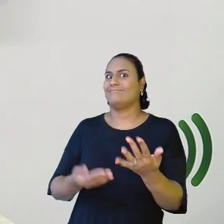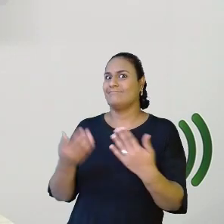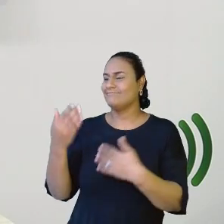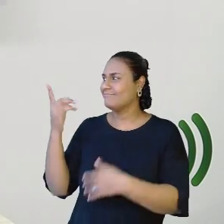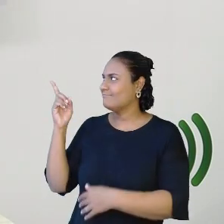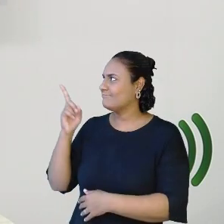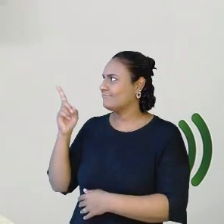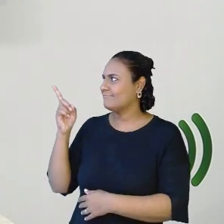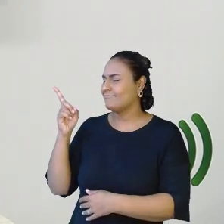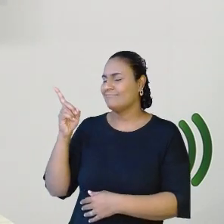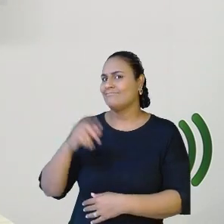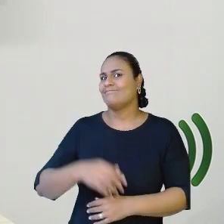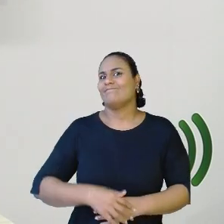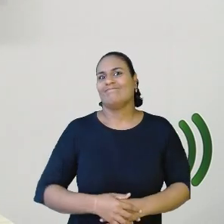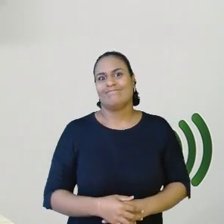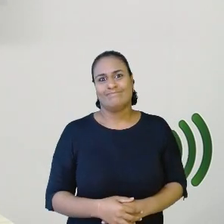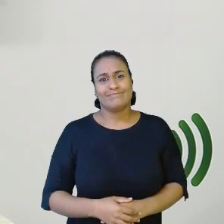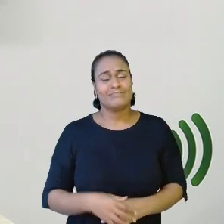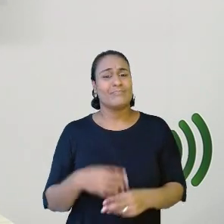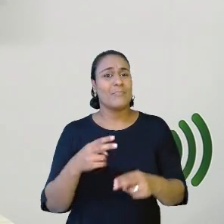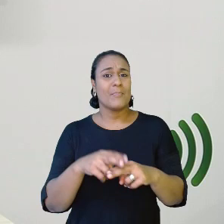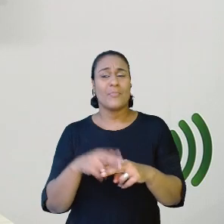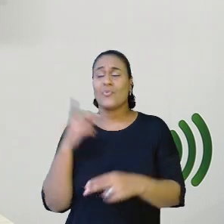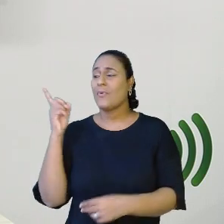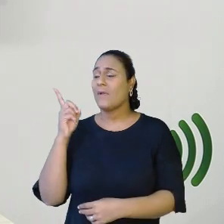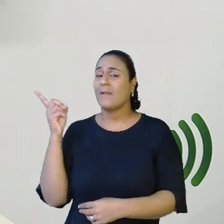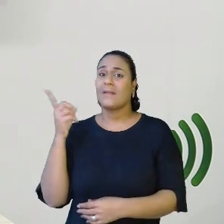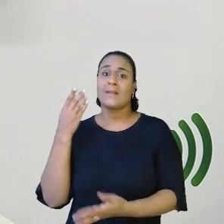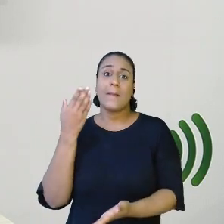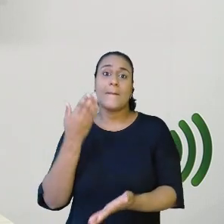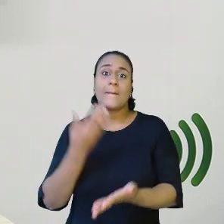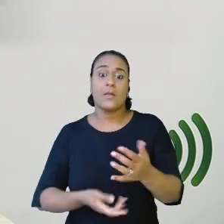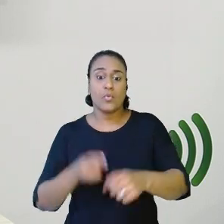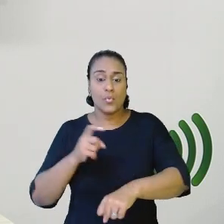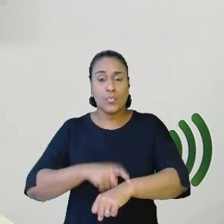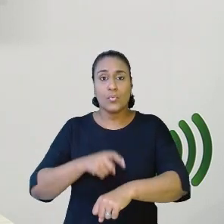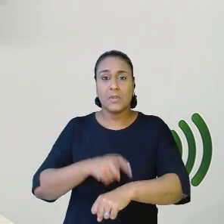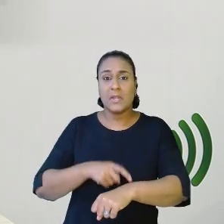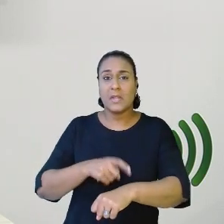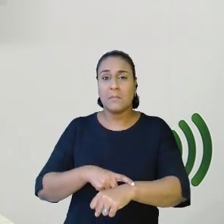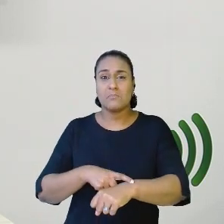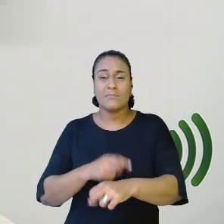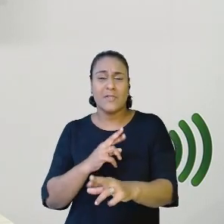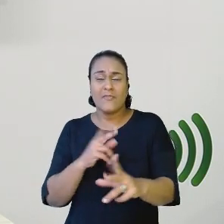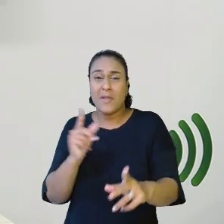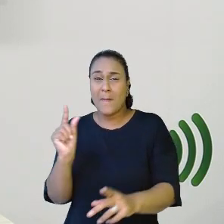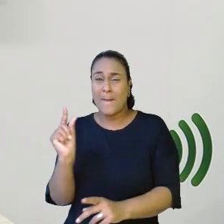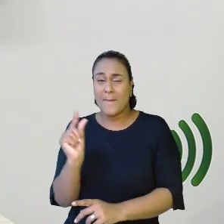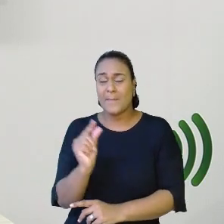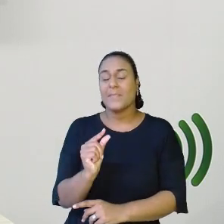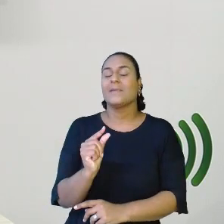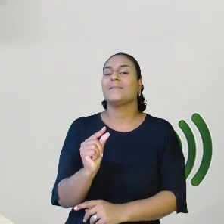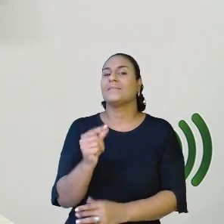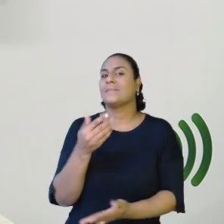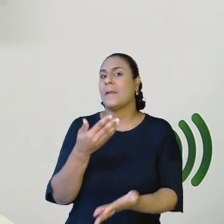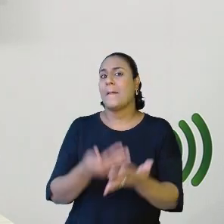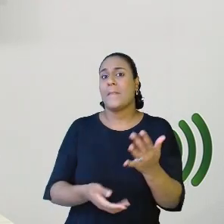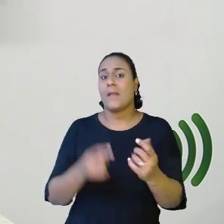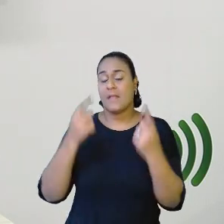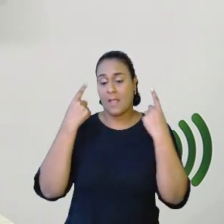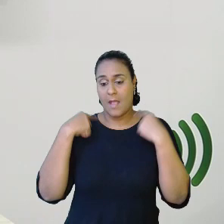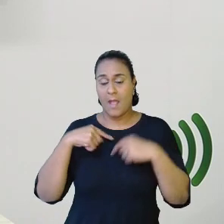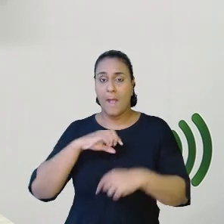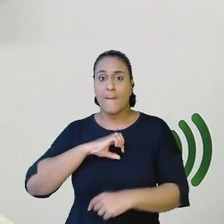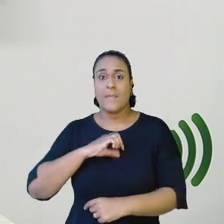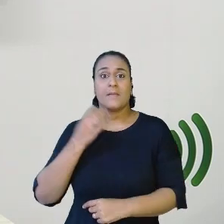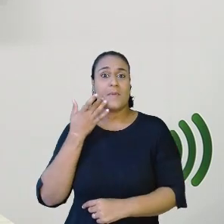o pódio por causa de centésimos, de décimos, uma diferença mínima. Aí ele perde lá a medalha de